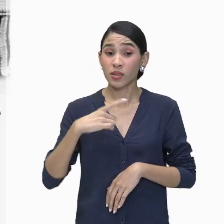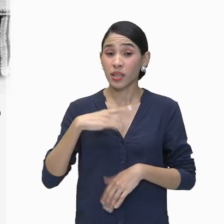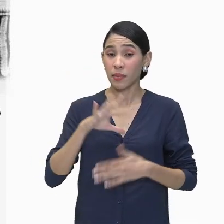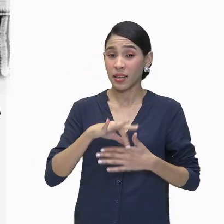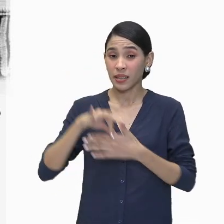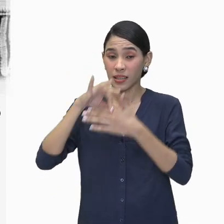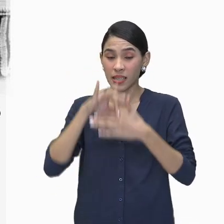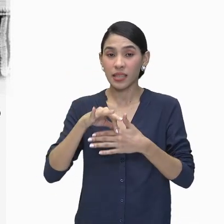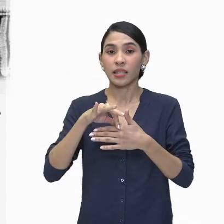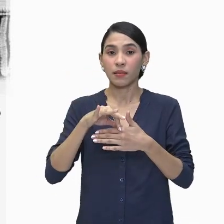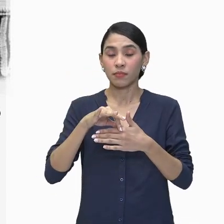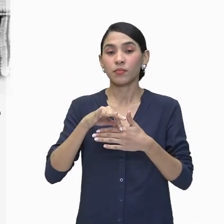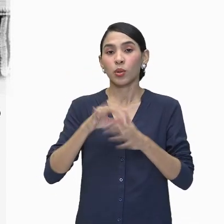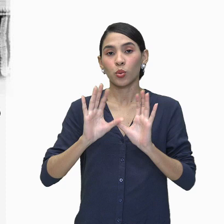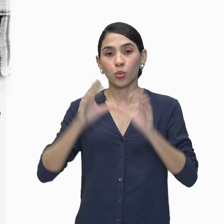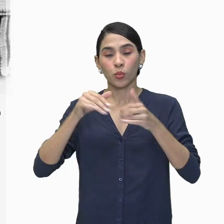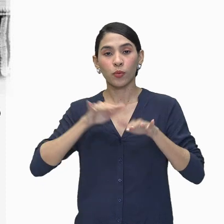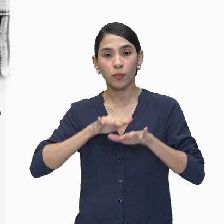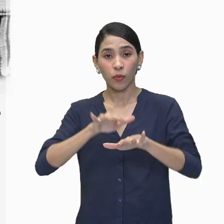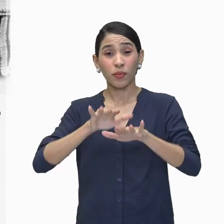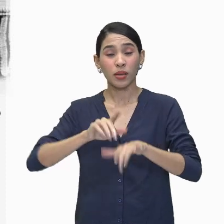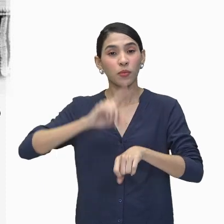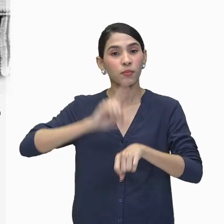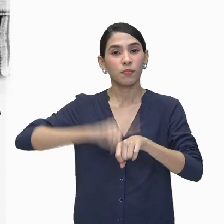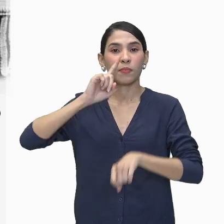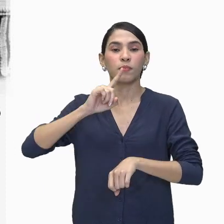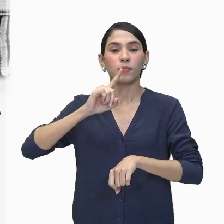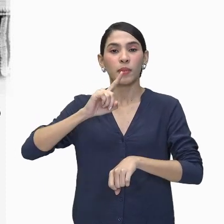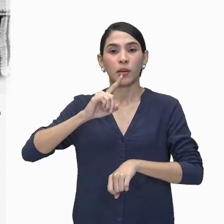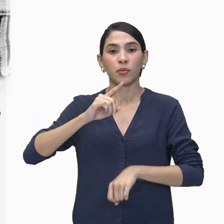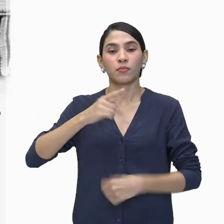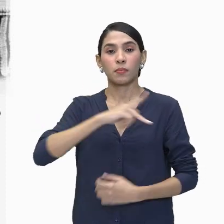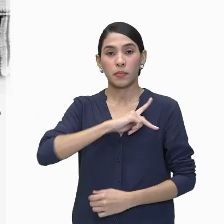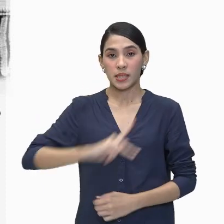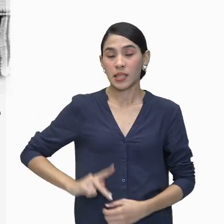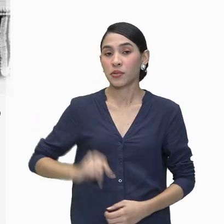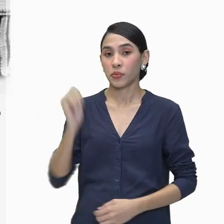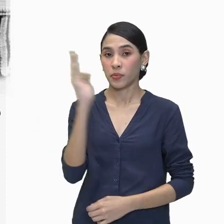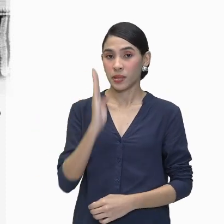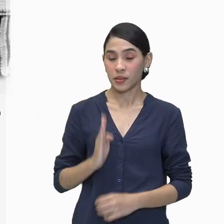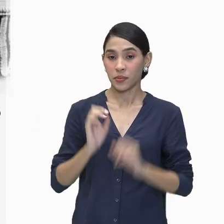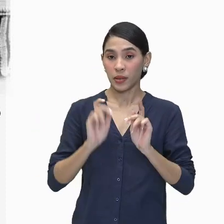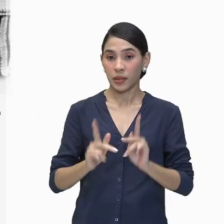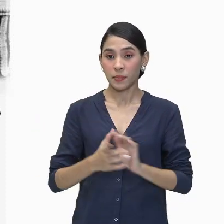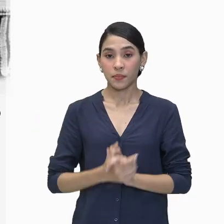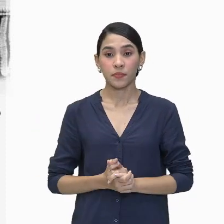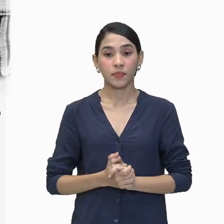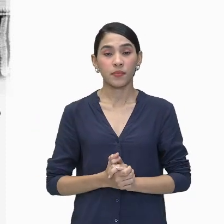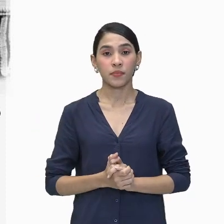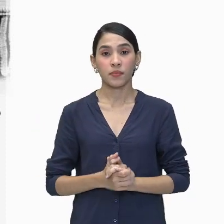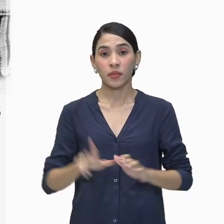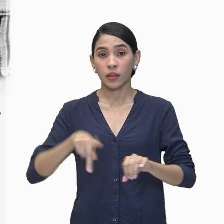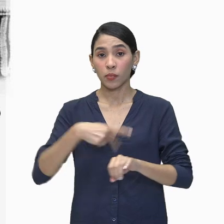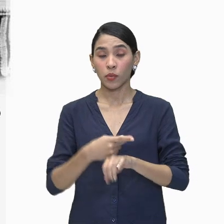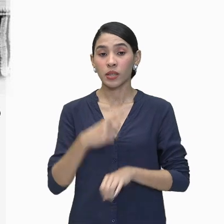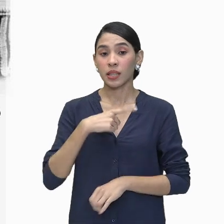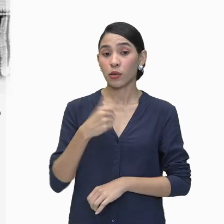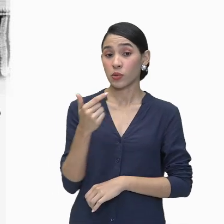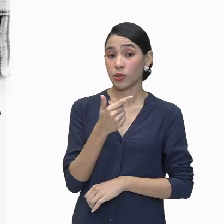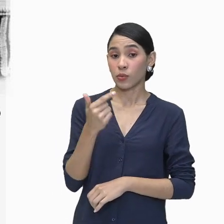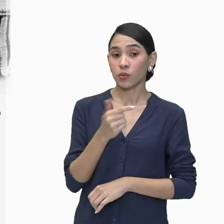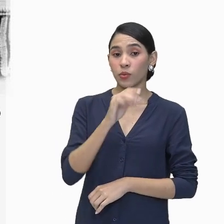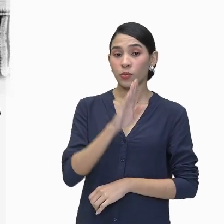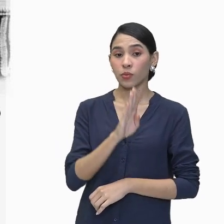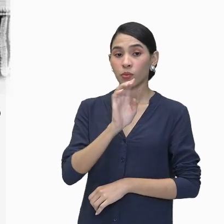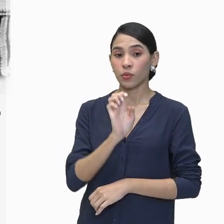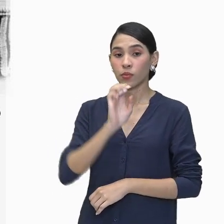também vai ser o primeiro presidente do Brasil, ok? Na sequência, nós temos o Benjamin Constant